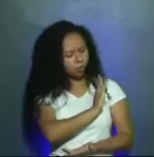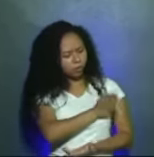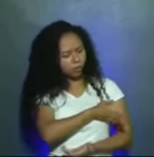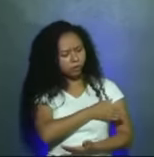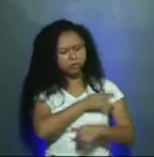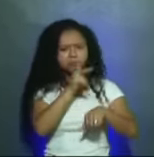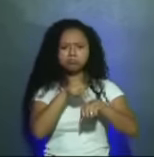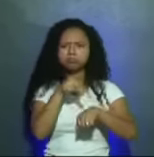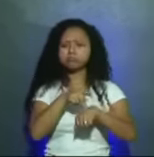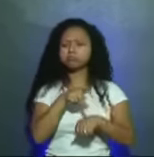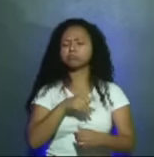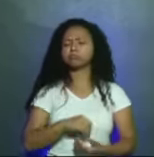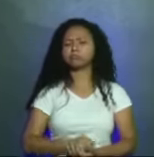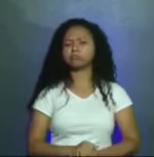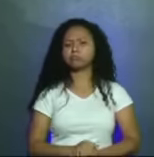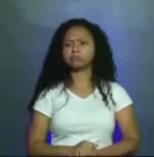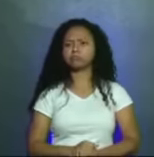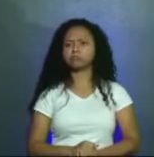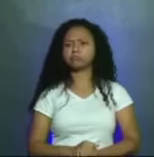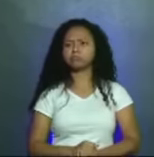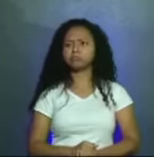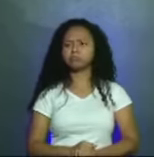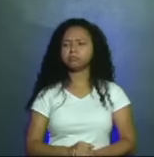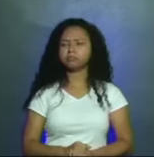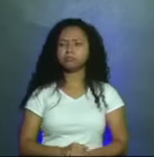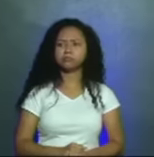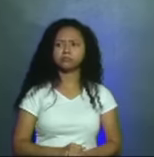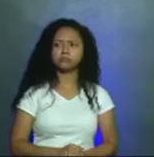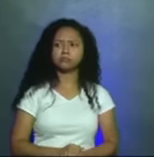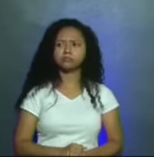tinham visto depois de ressurreto.